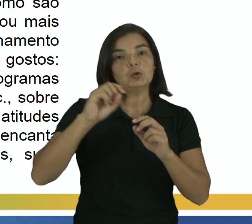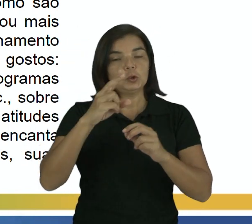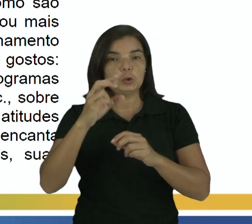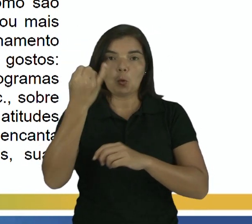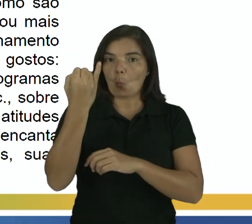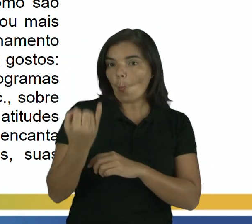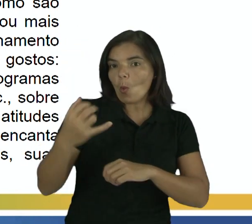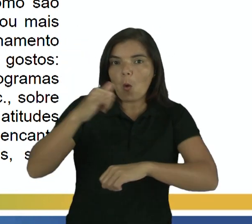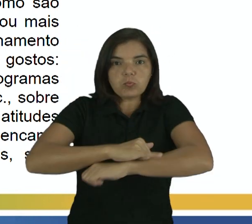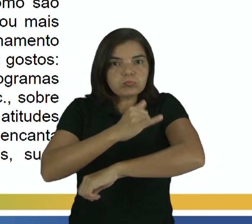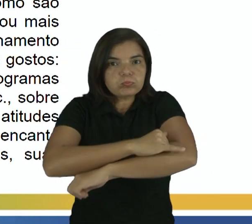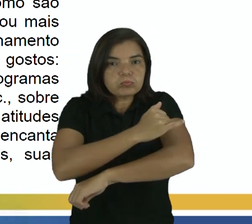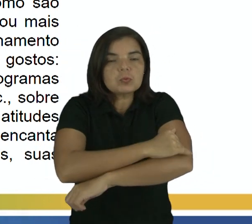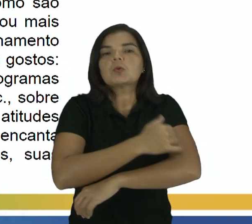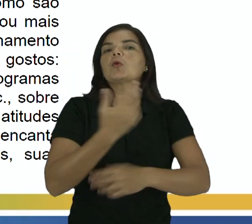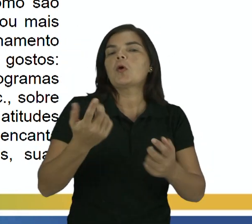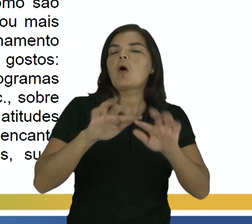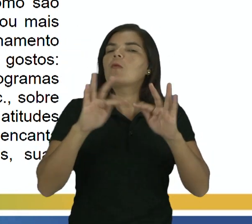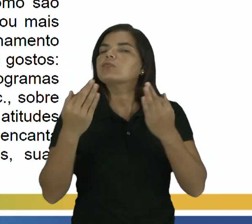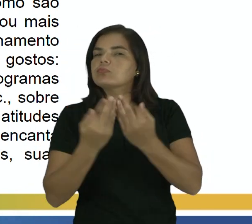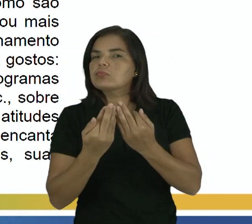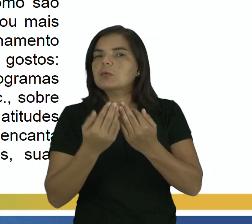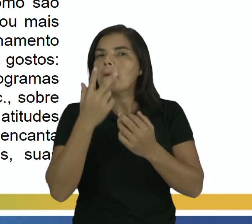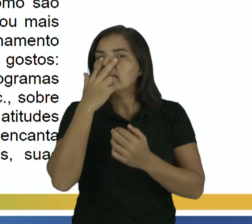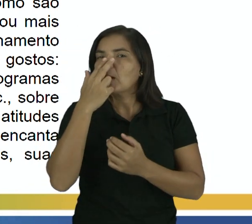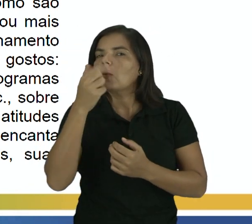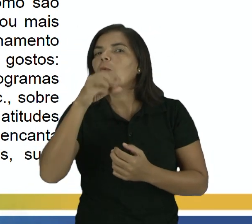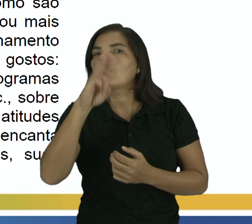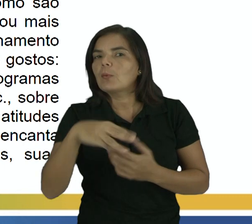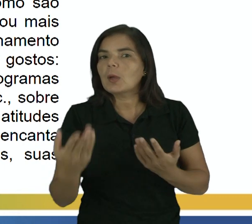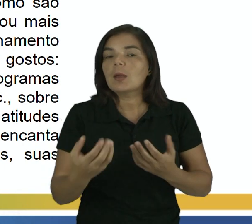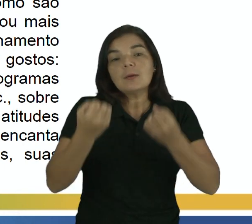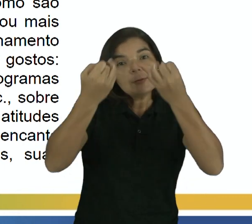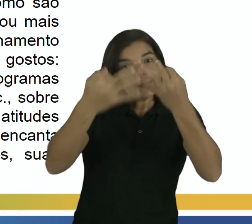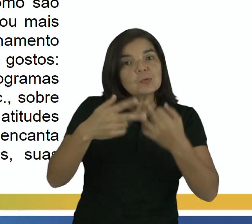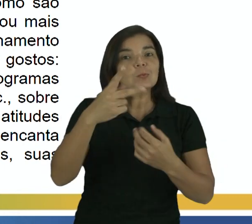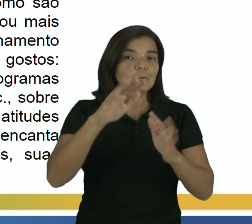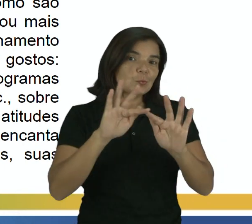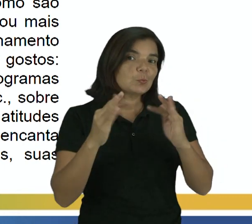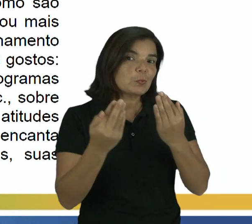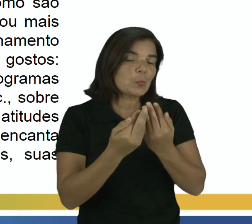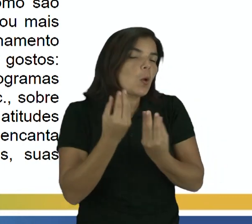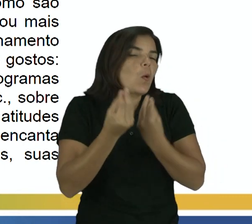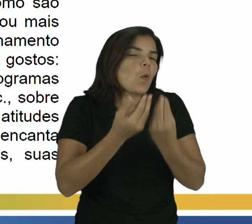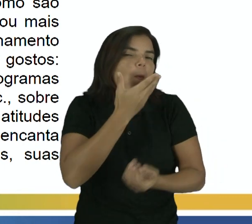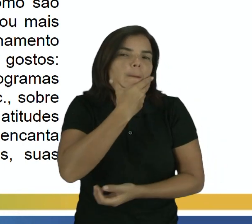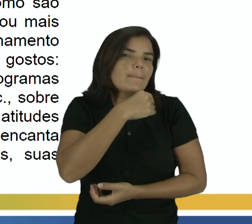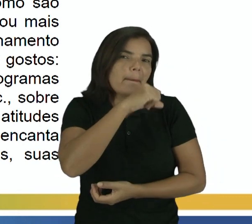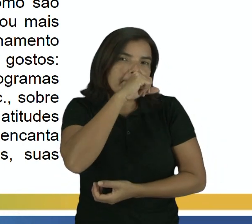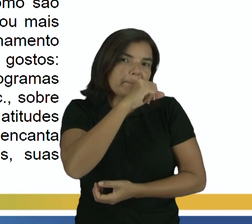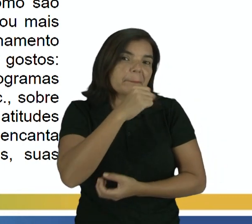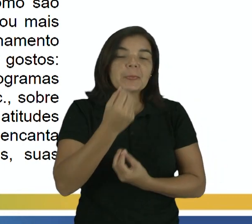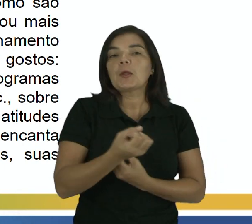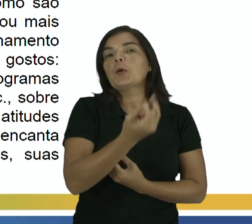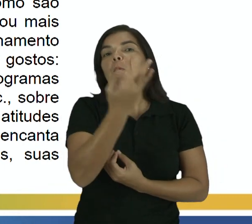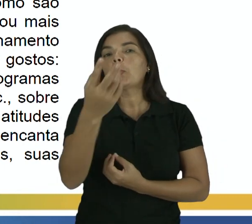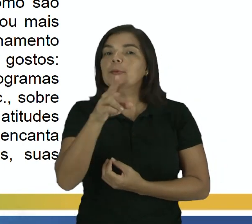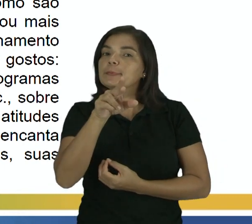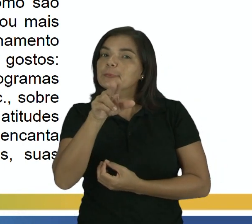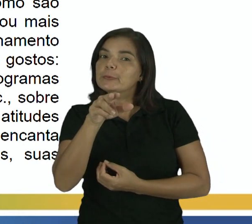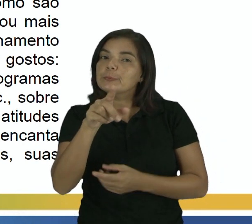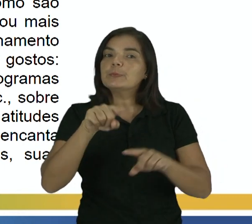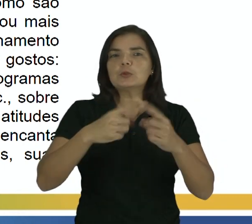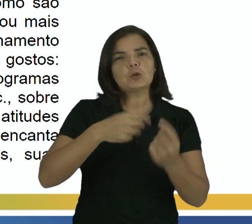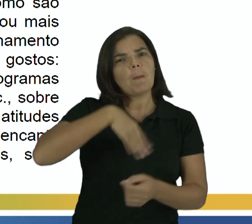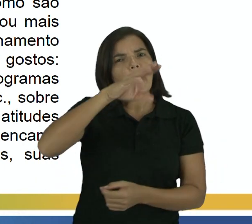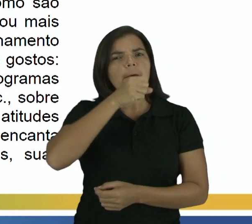traços particulares, com quem da família você se parece. Conte sobre sua família, como são seus pais, quantos irmãos tem, se